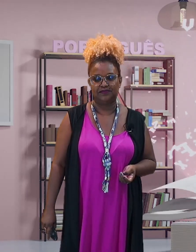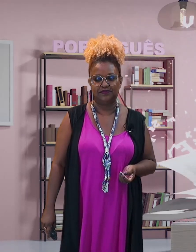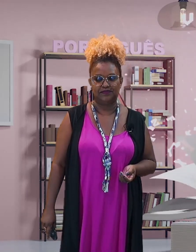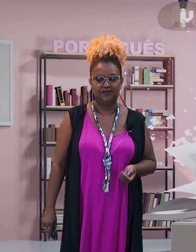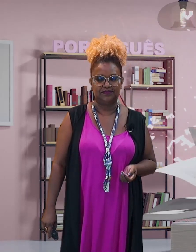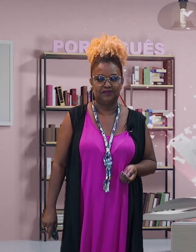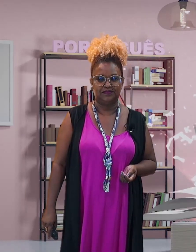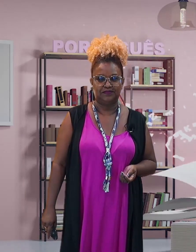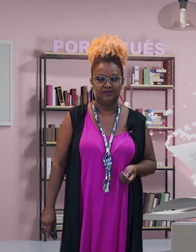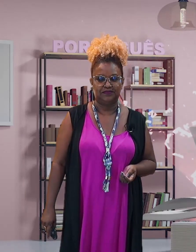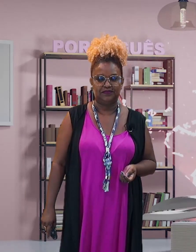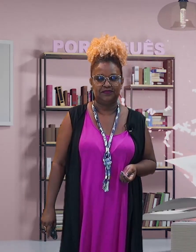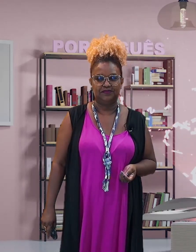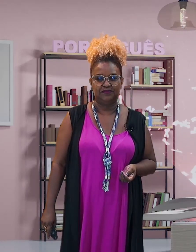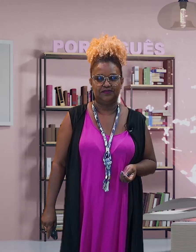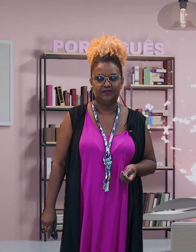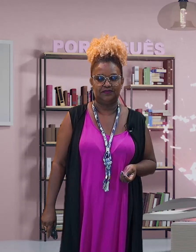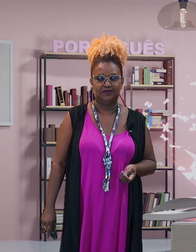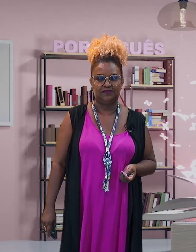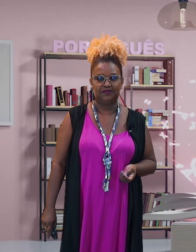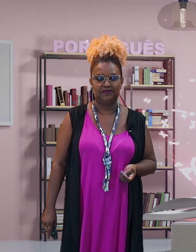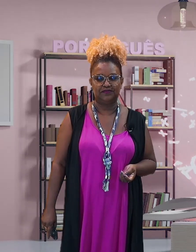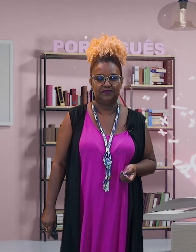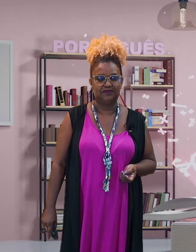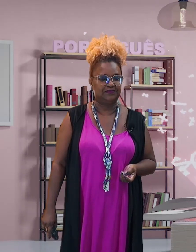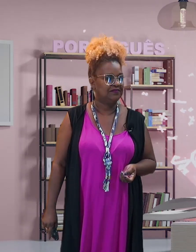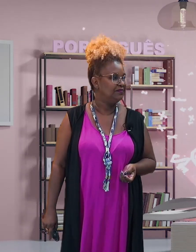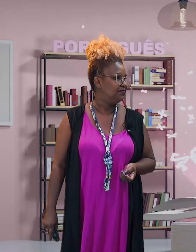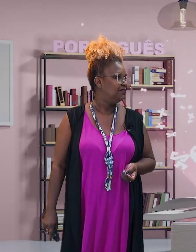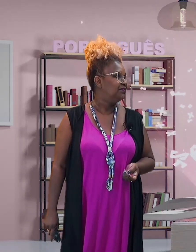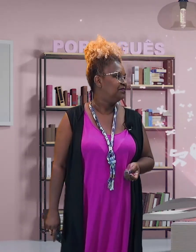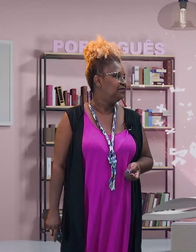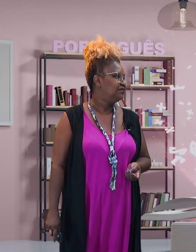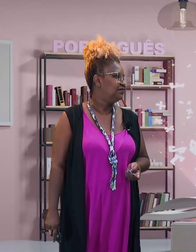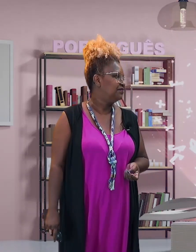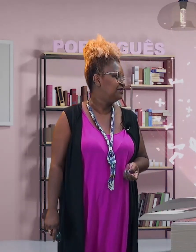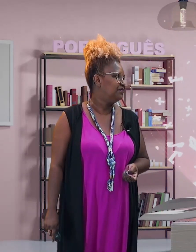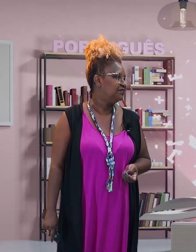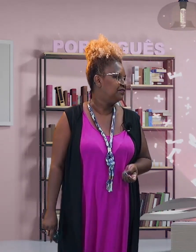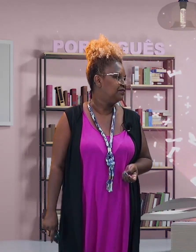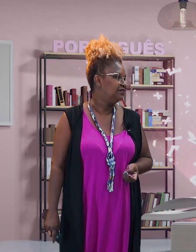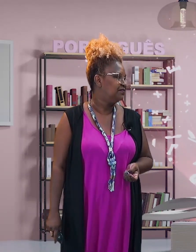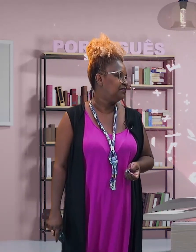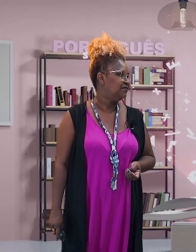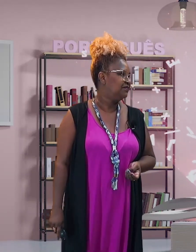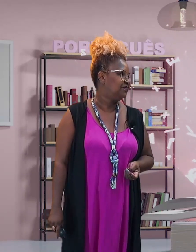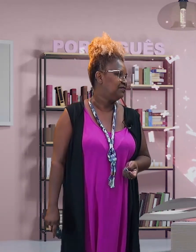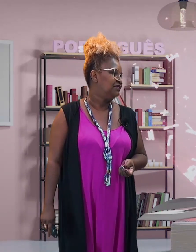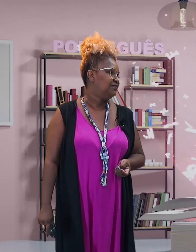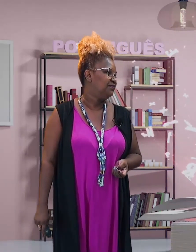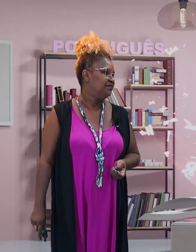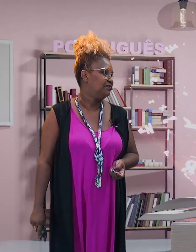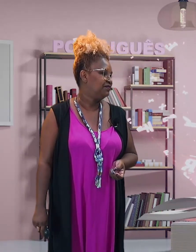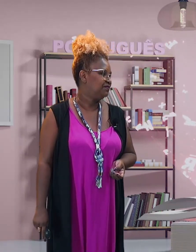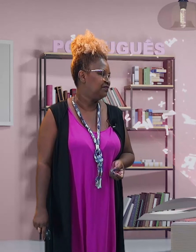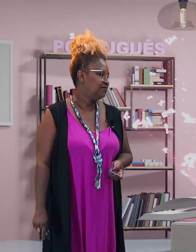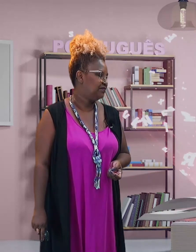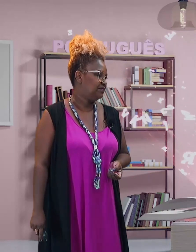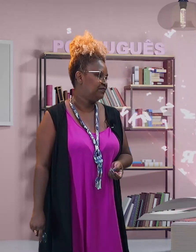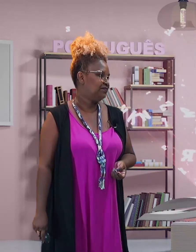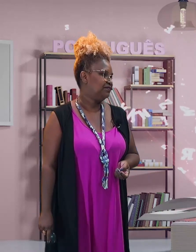certo? E aí a gente ouvindo algum depoimento, né, Amadinha? Ele, professora, e eu gostei muito, isso me